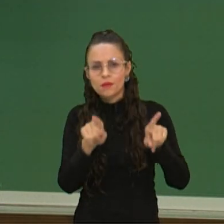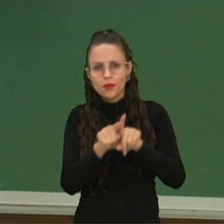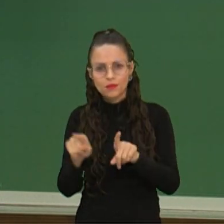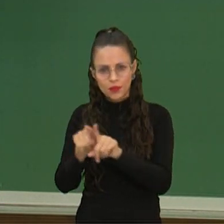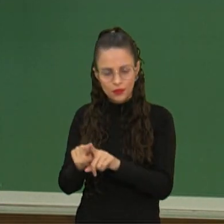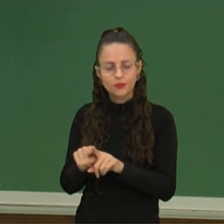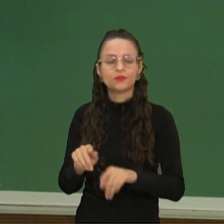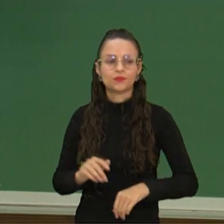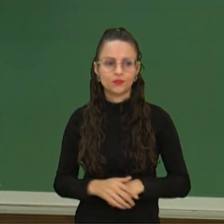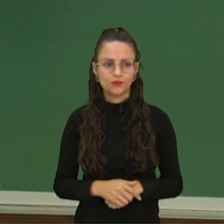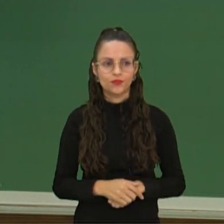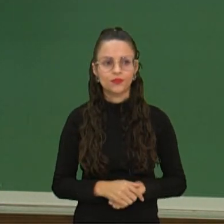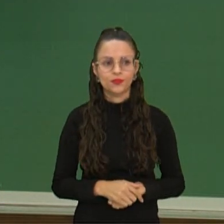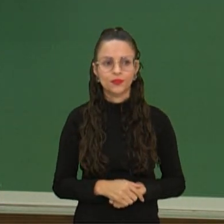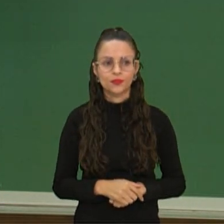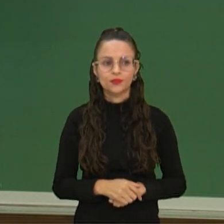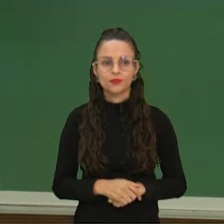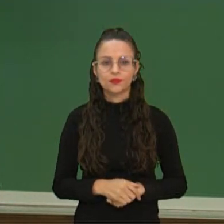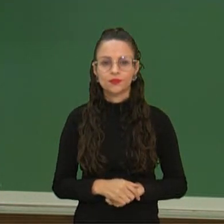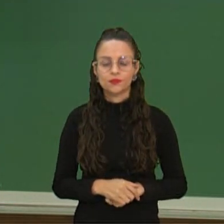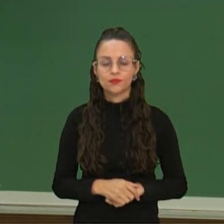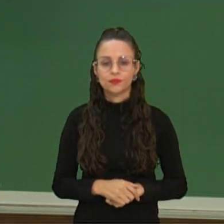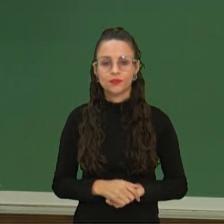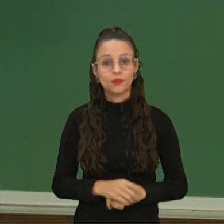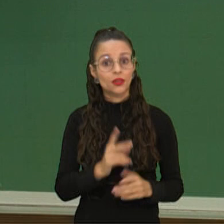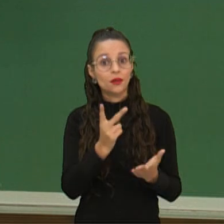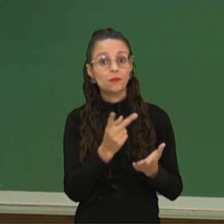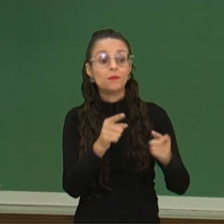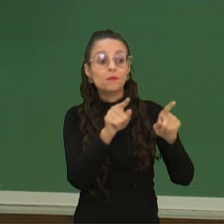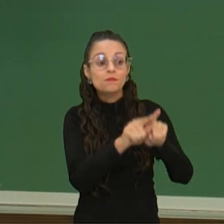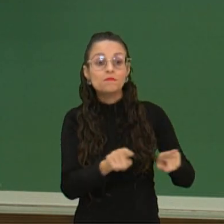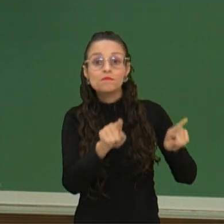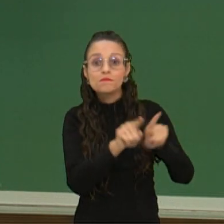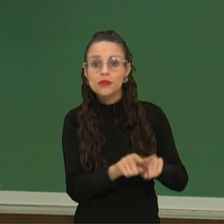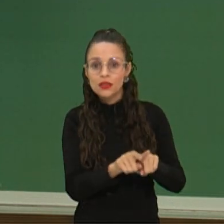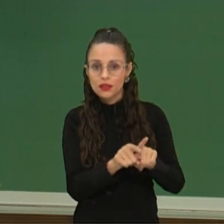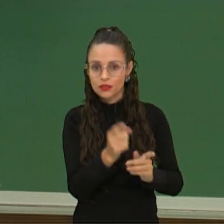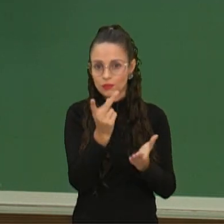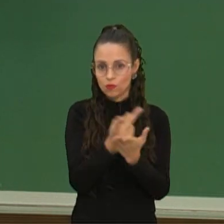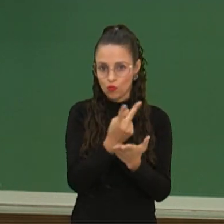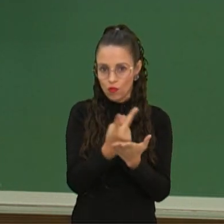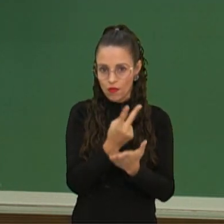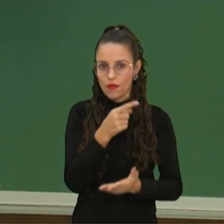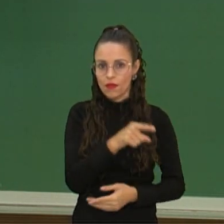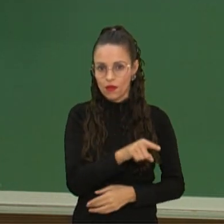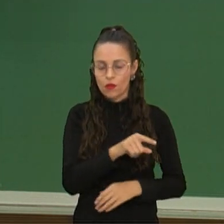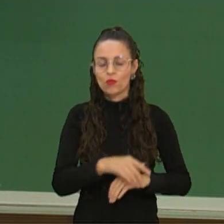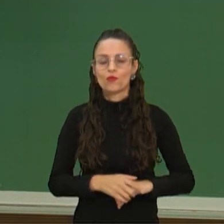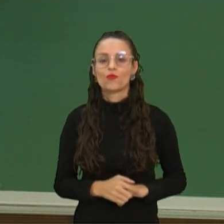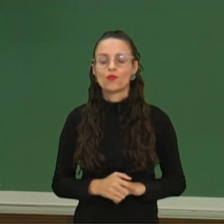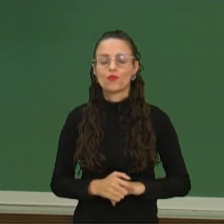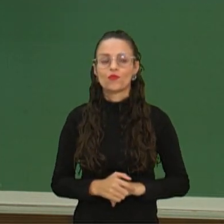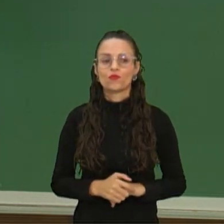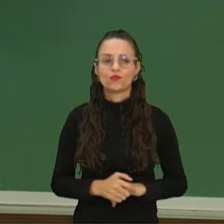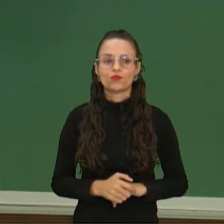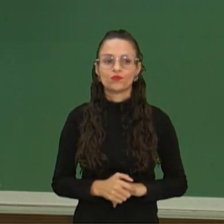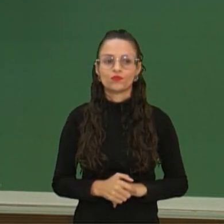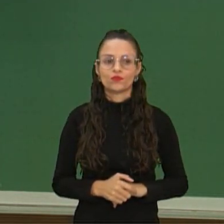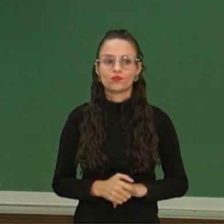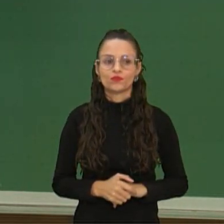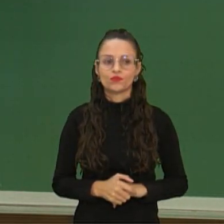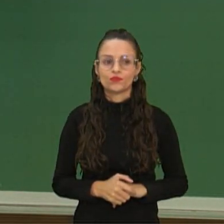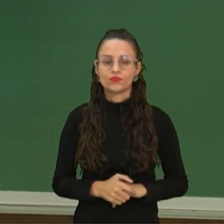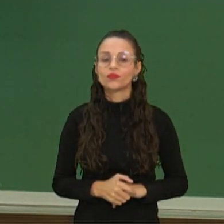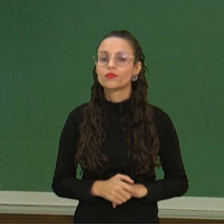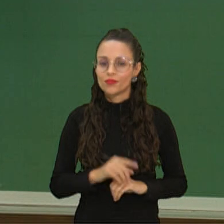cometidos. The same mistake, o mesmo erro, perdão, está no singular. The same mistake is made by her.